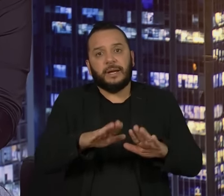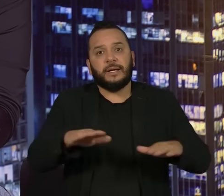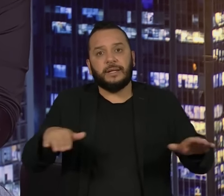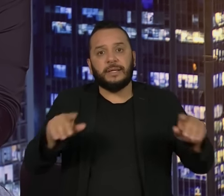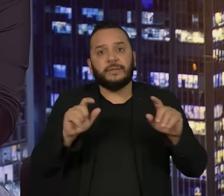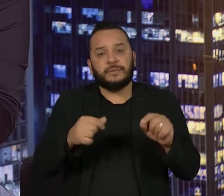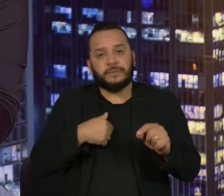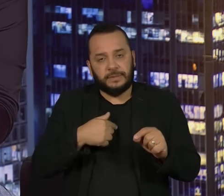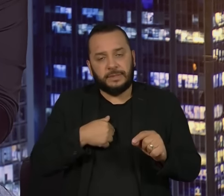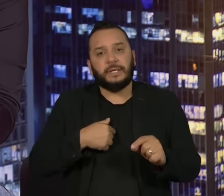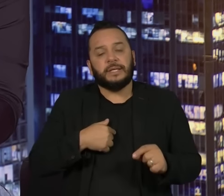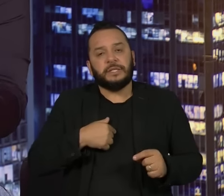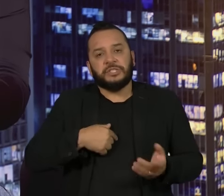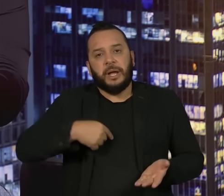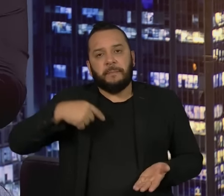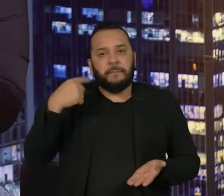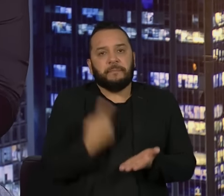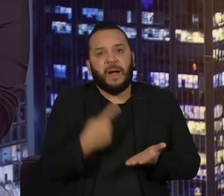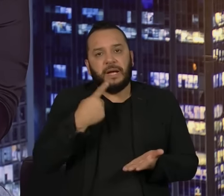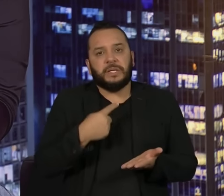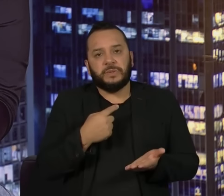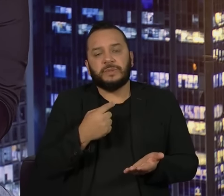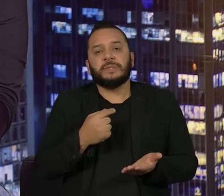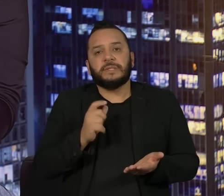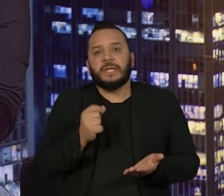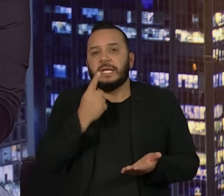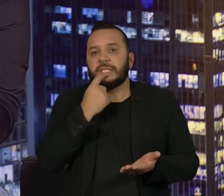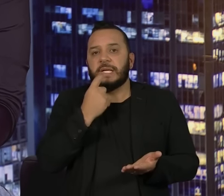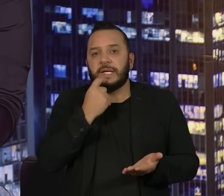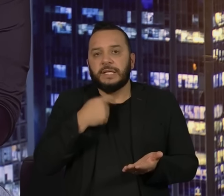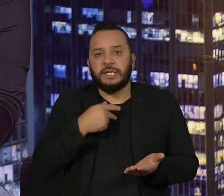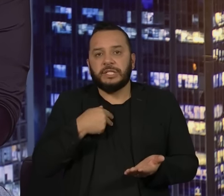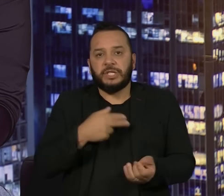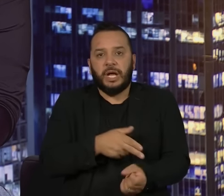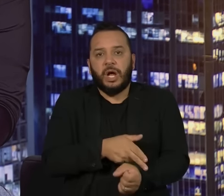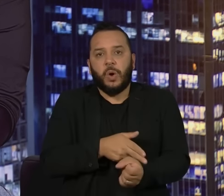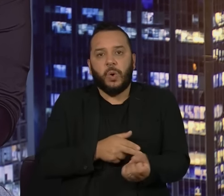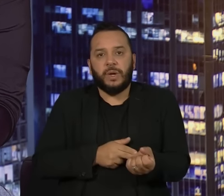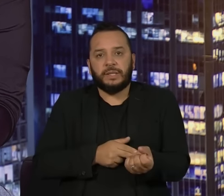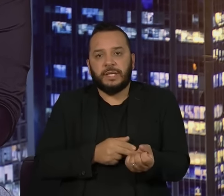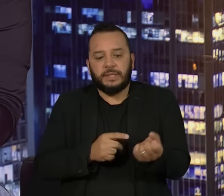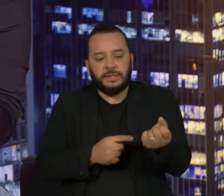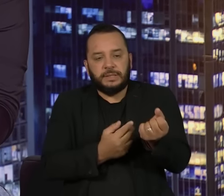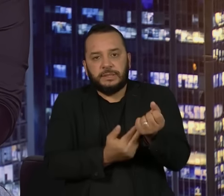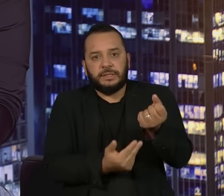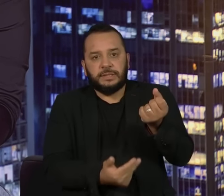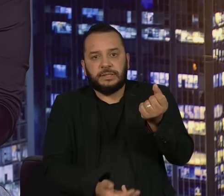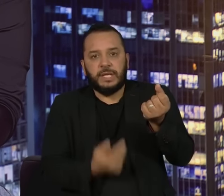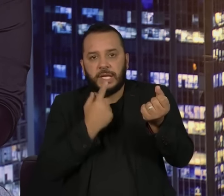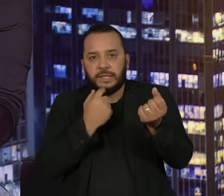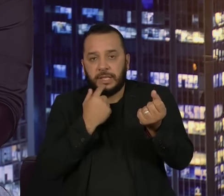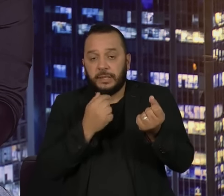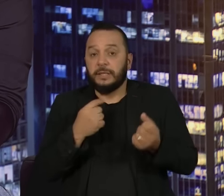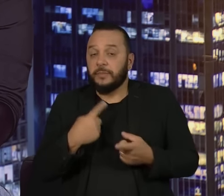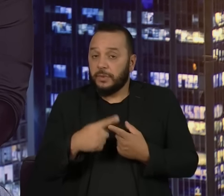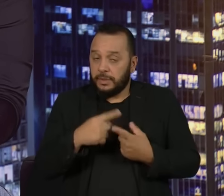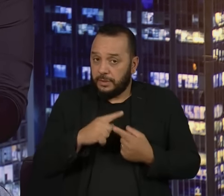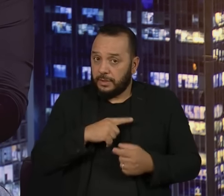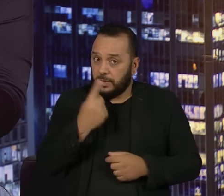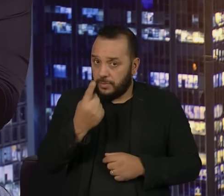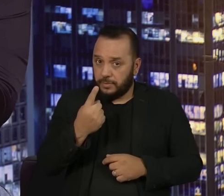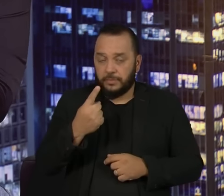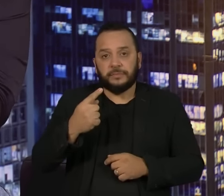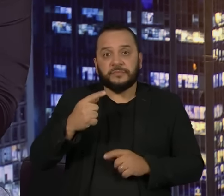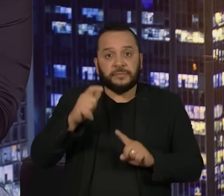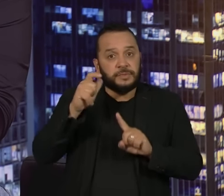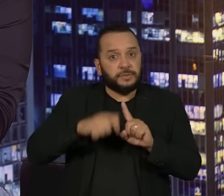praticarem pacto de sangue, cortando o próprio punho, algo que acontece aqui nessa história da ficção, dos personagens,